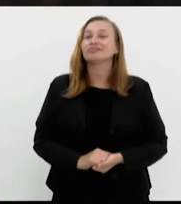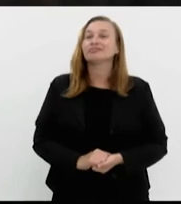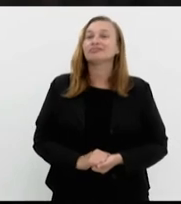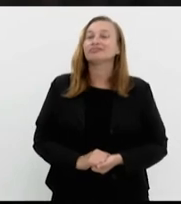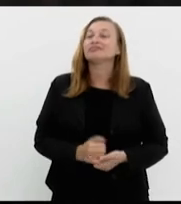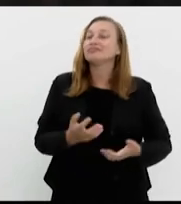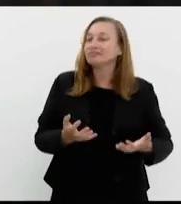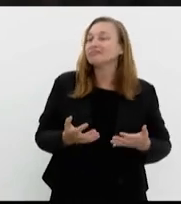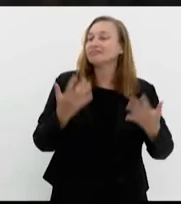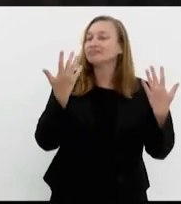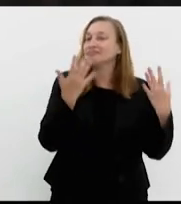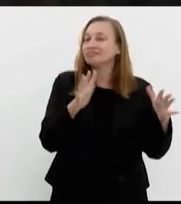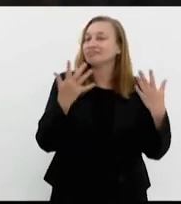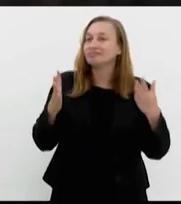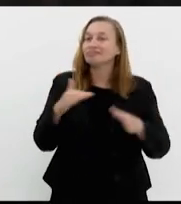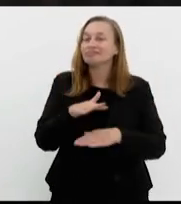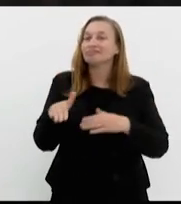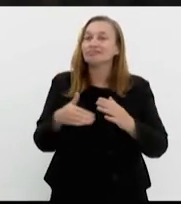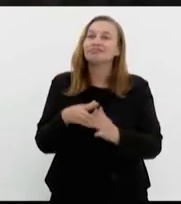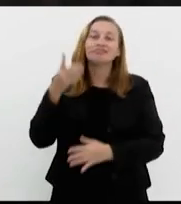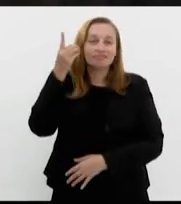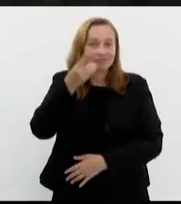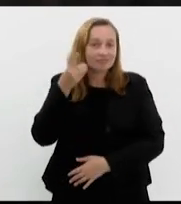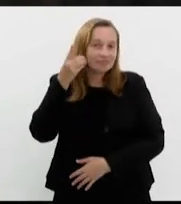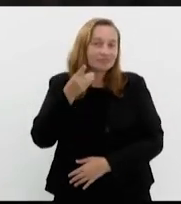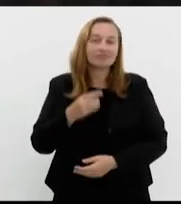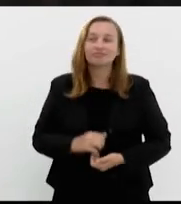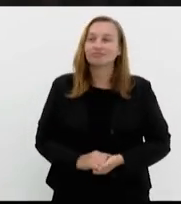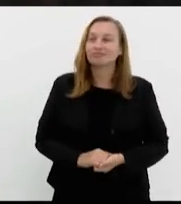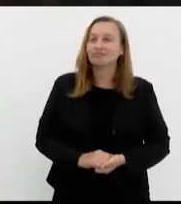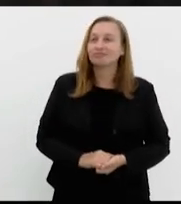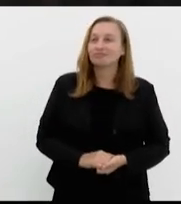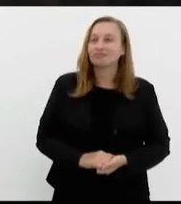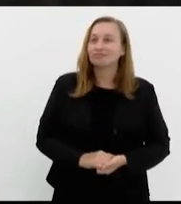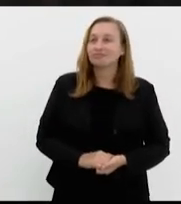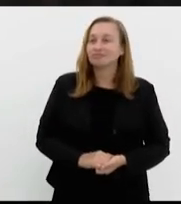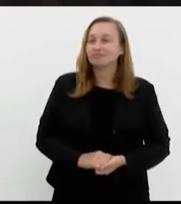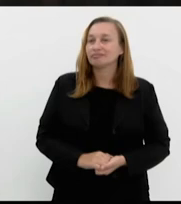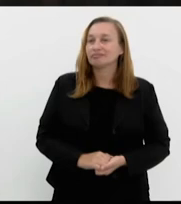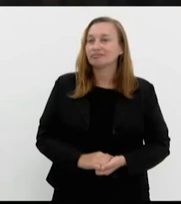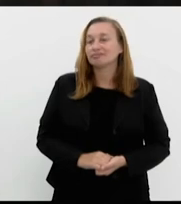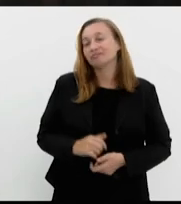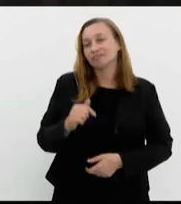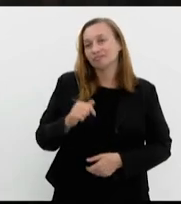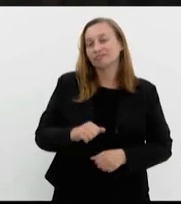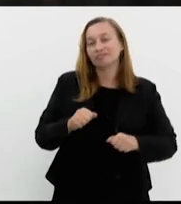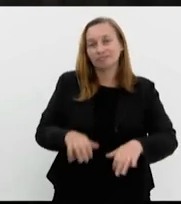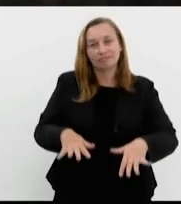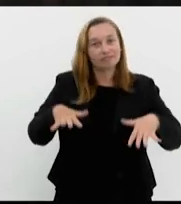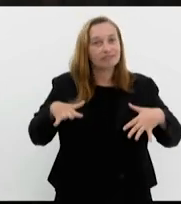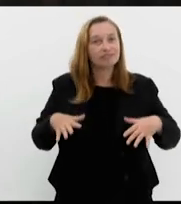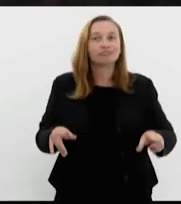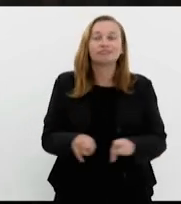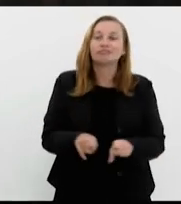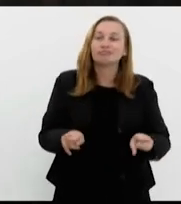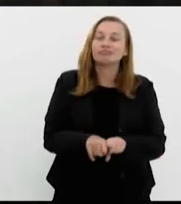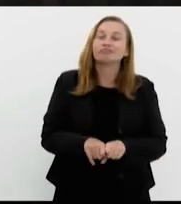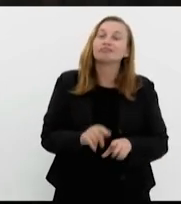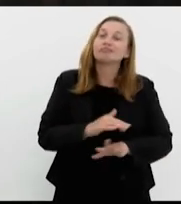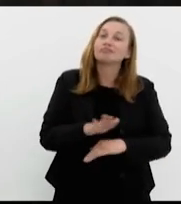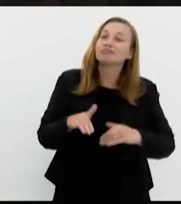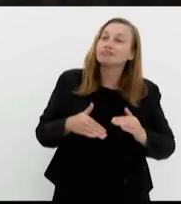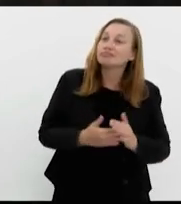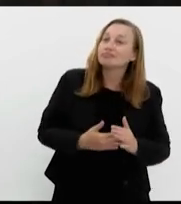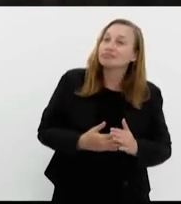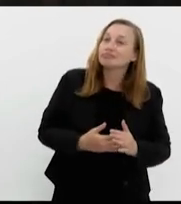Quero saudar todos os deputados, as deputadas que ainda estão aqui no plenário, mas também todos que